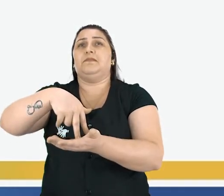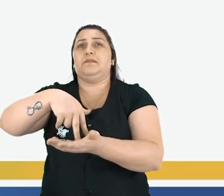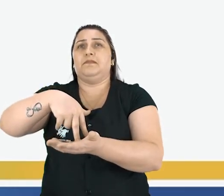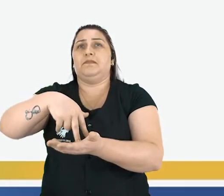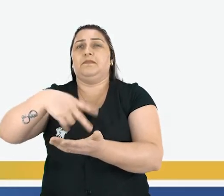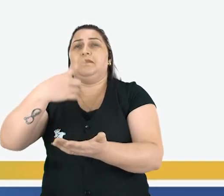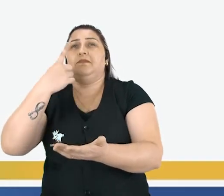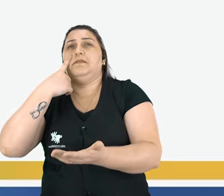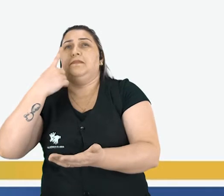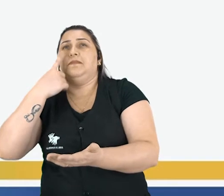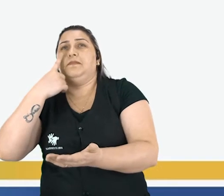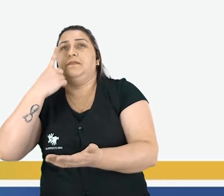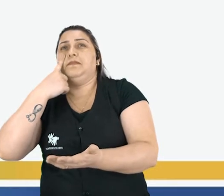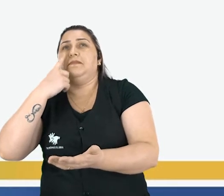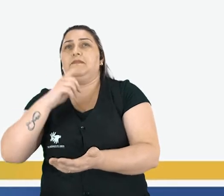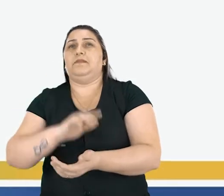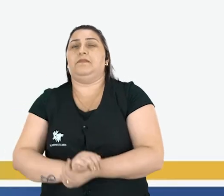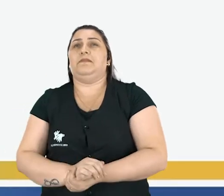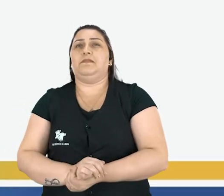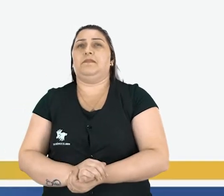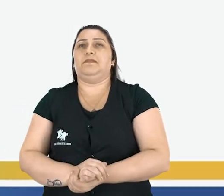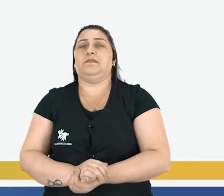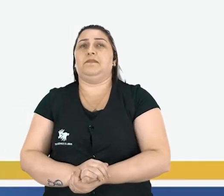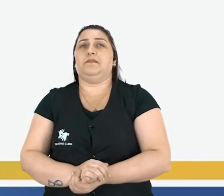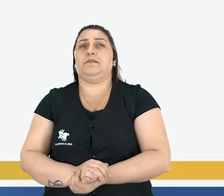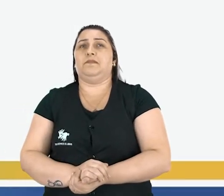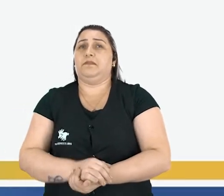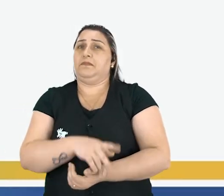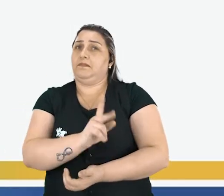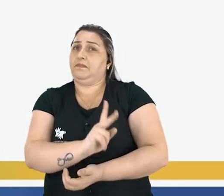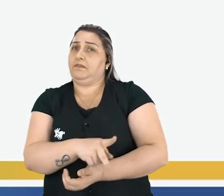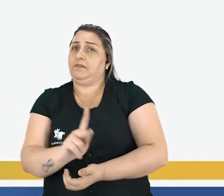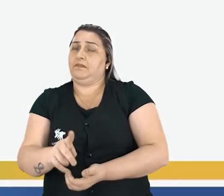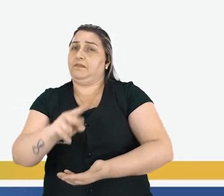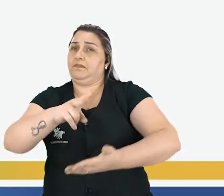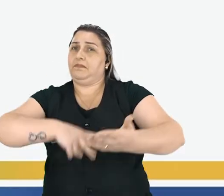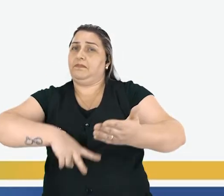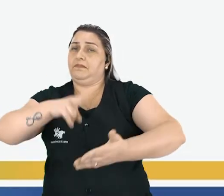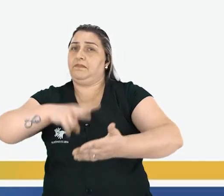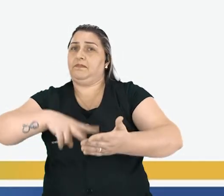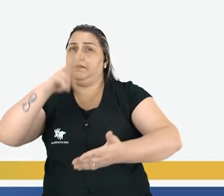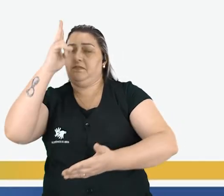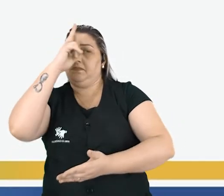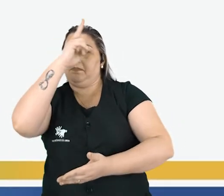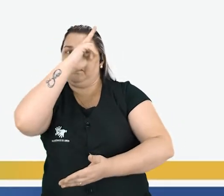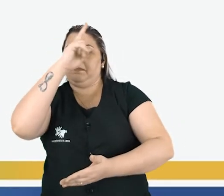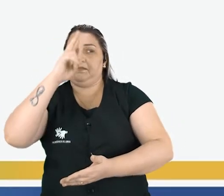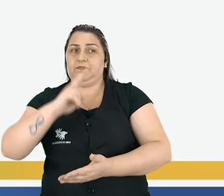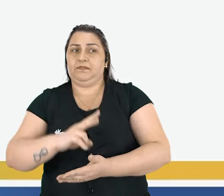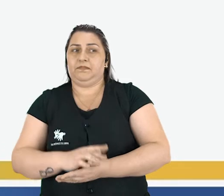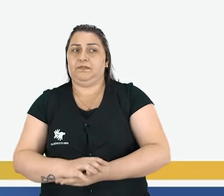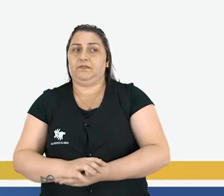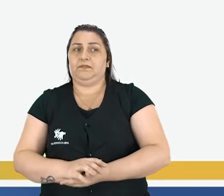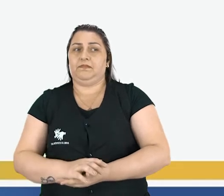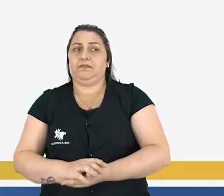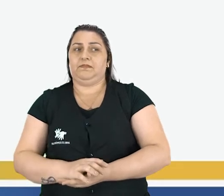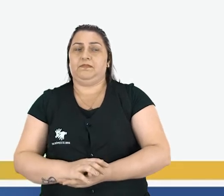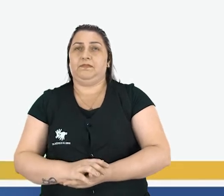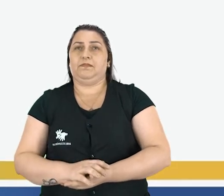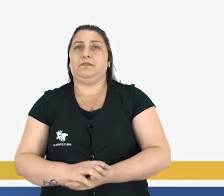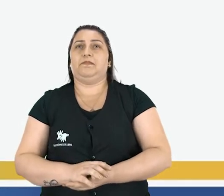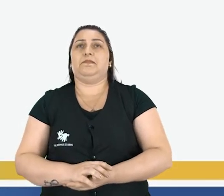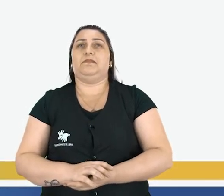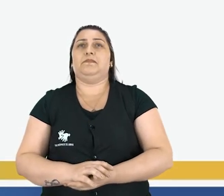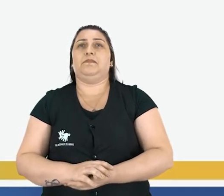e observe esta imagem professora está lendo uma história tem várias crianças